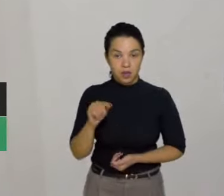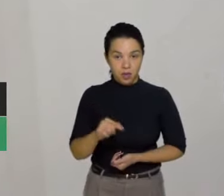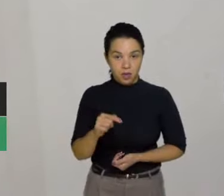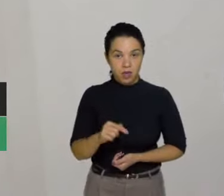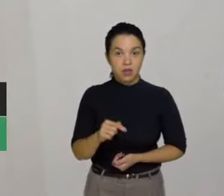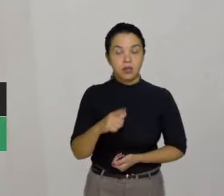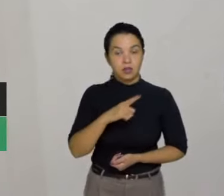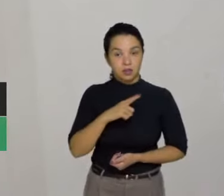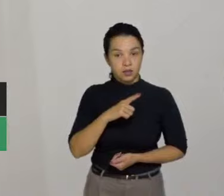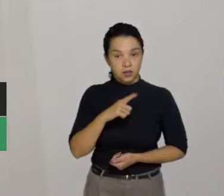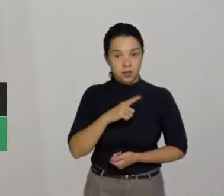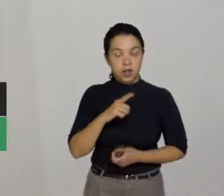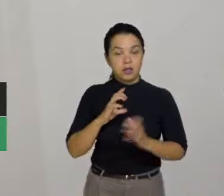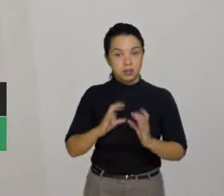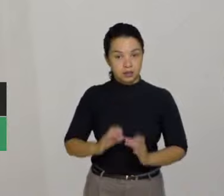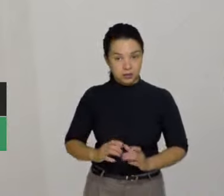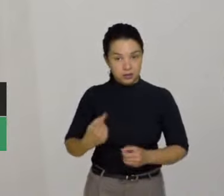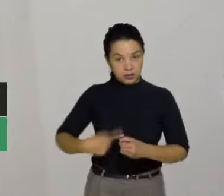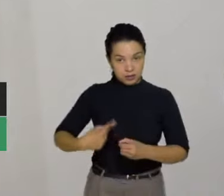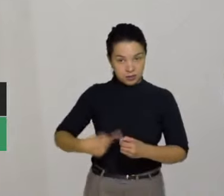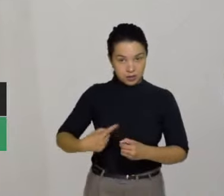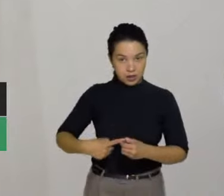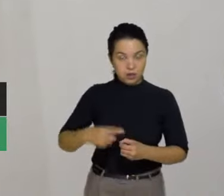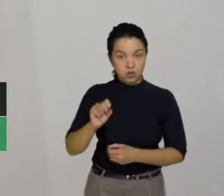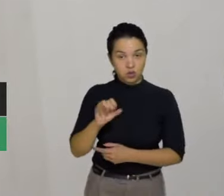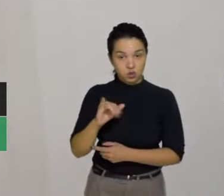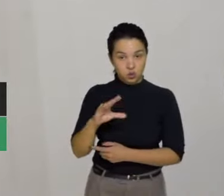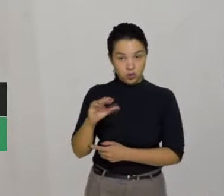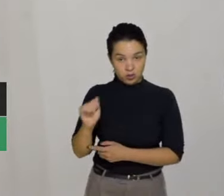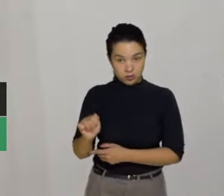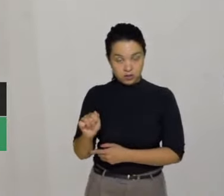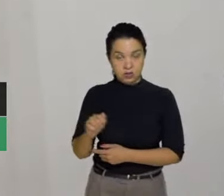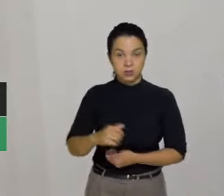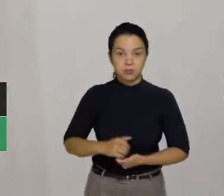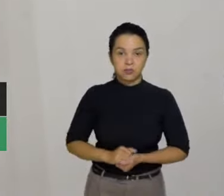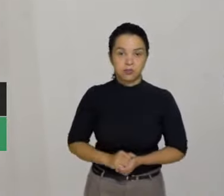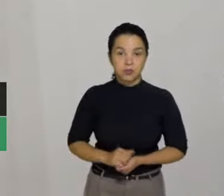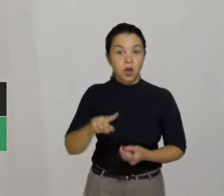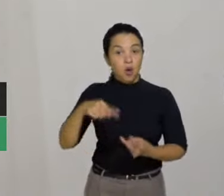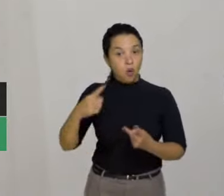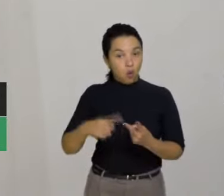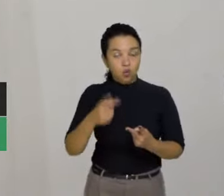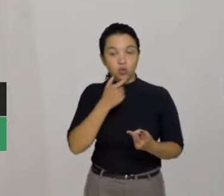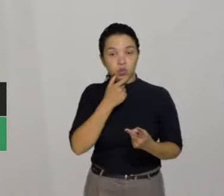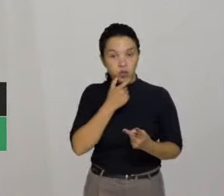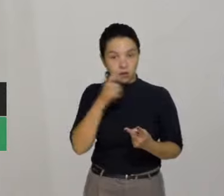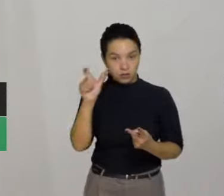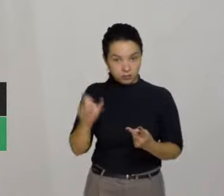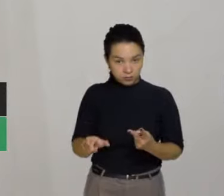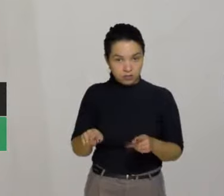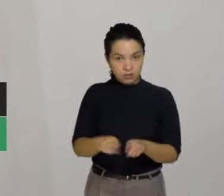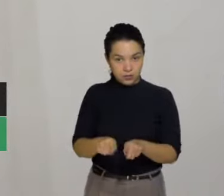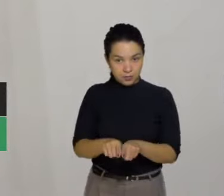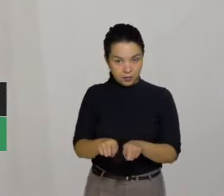suíça, e de Carlo De Maria, cidadão inglês, por ter nascido em